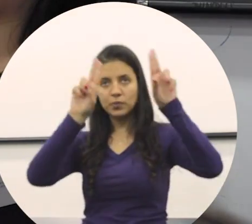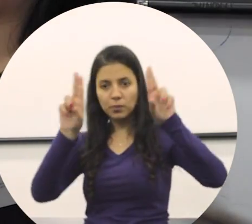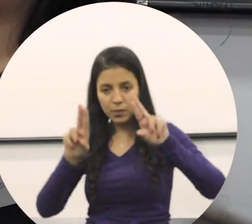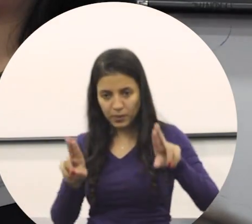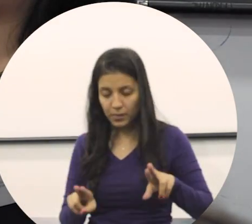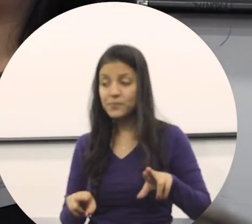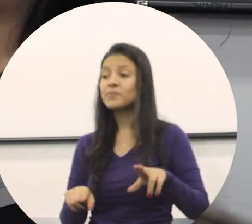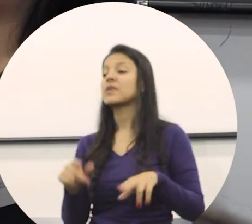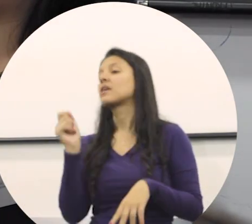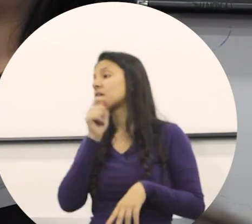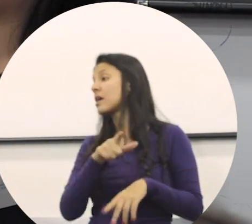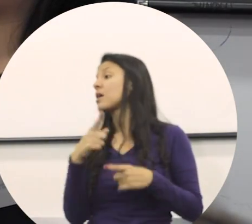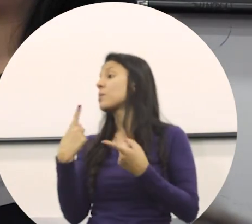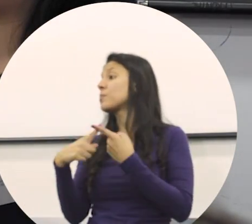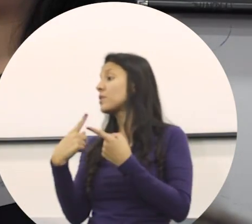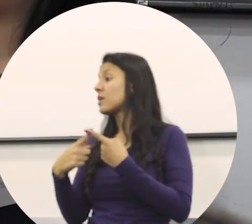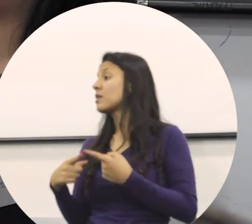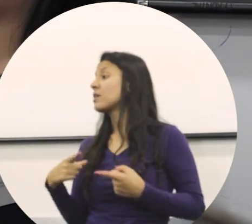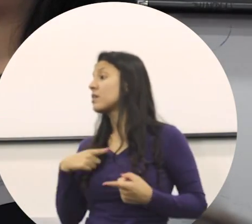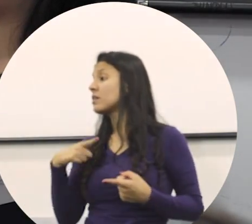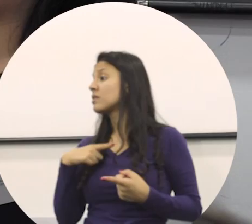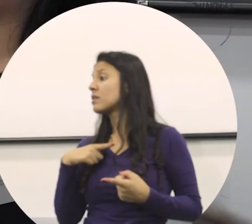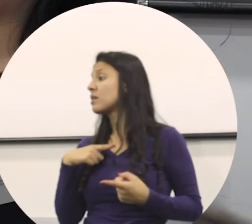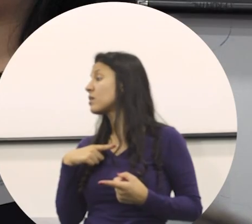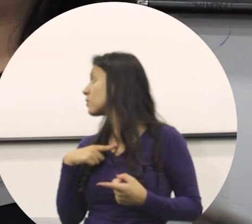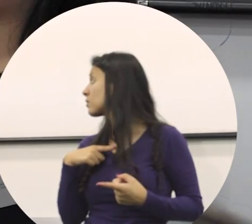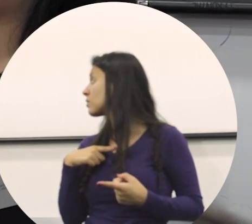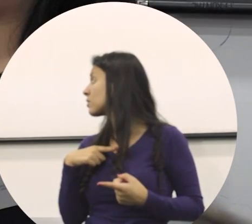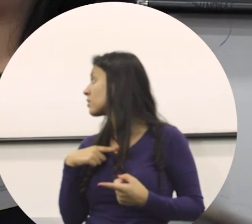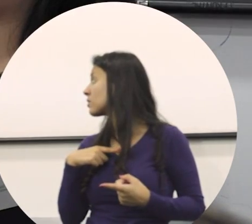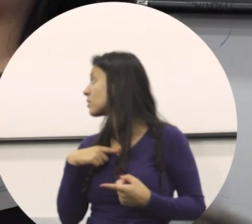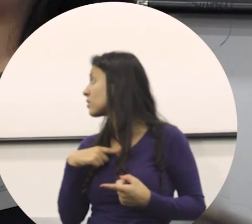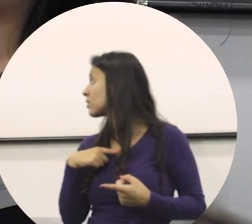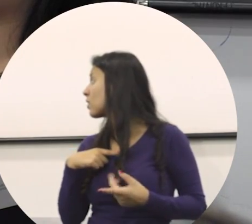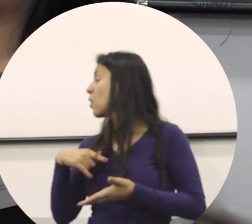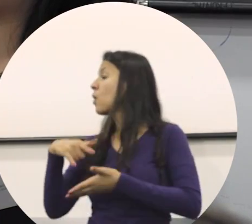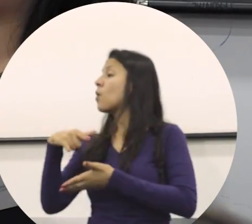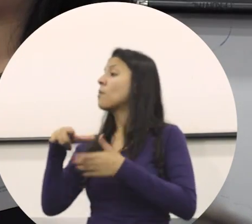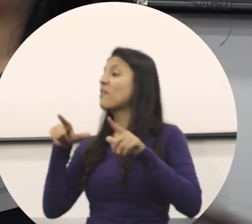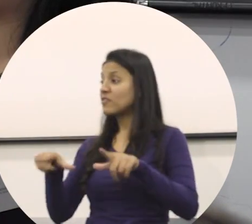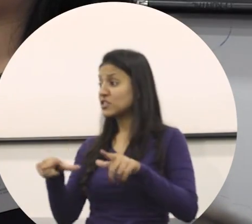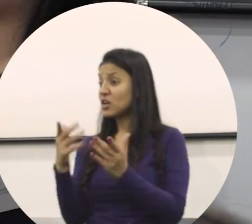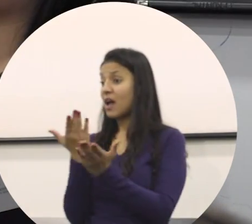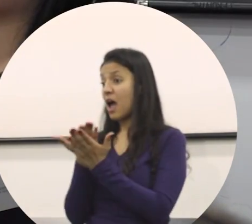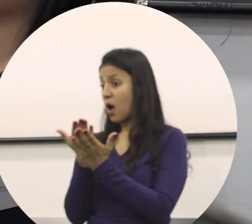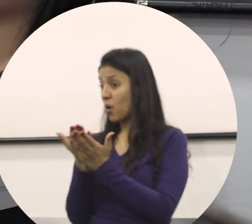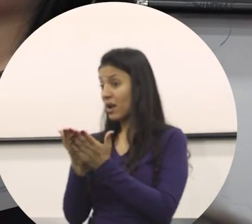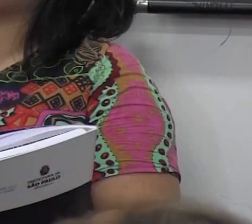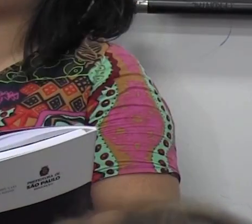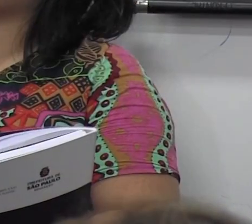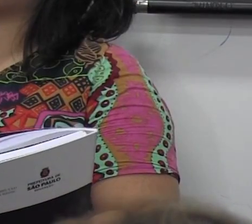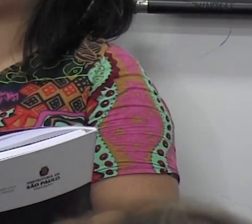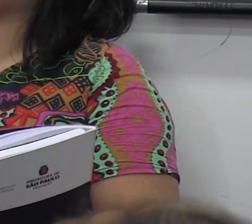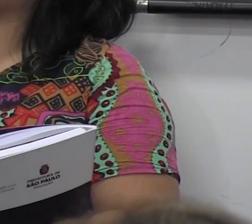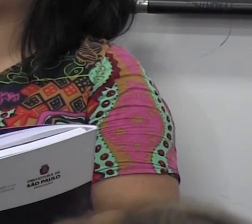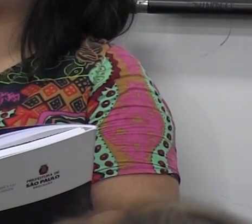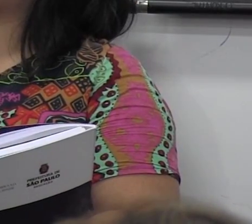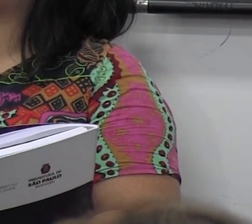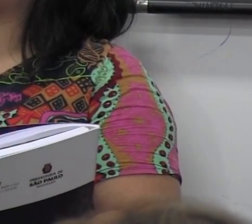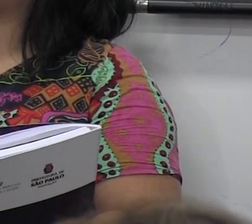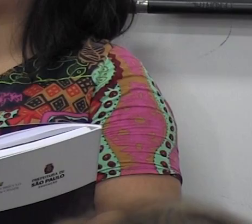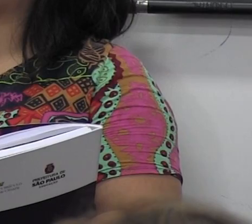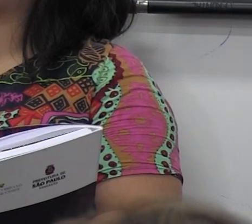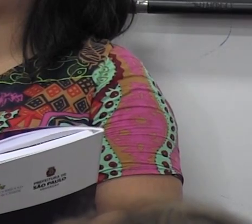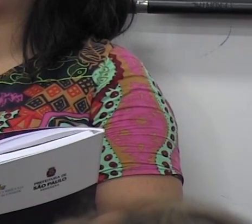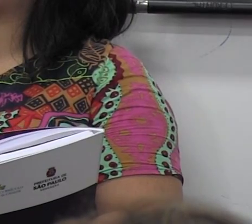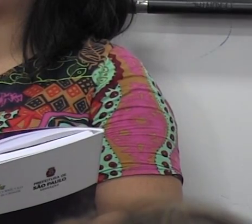porque nós temos uma ficha, né, que a gente tem as aulas da semana com as imagens, a aula de quem e tal. Quando ele quer a